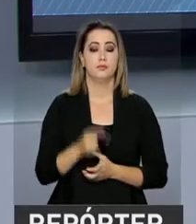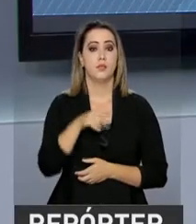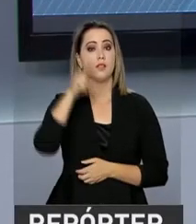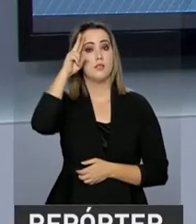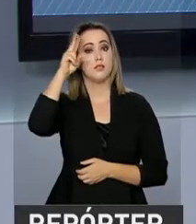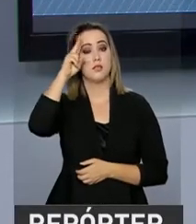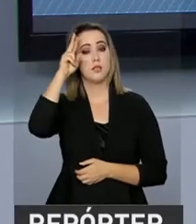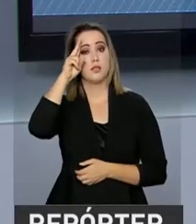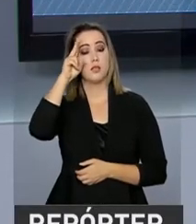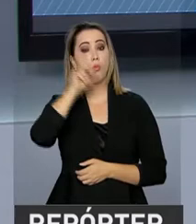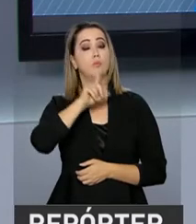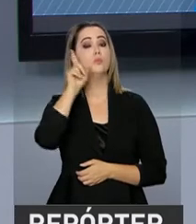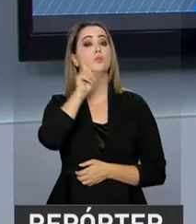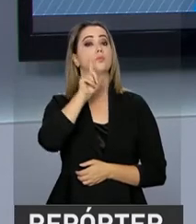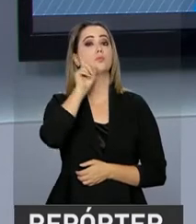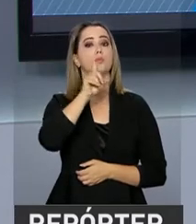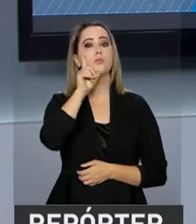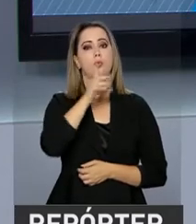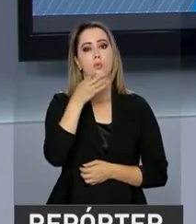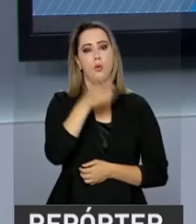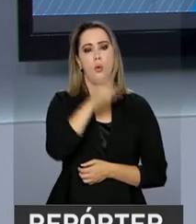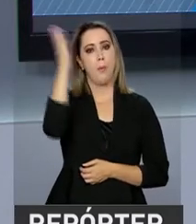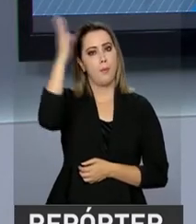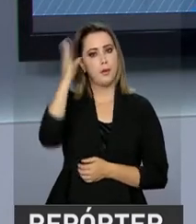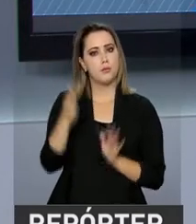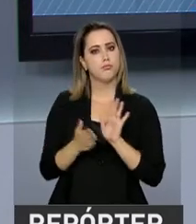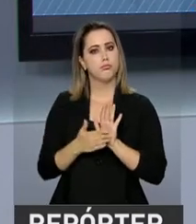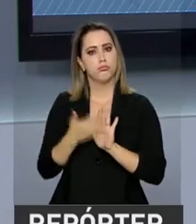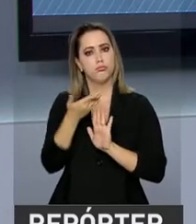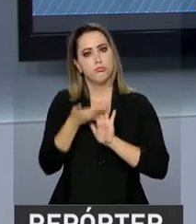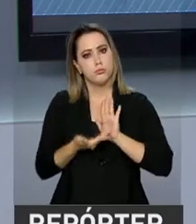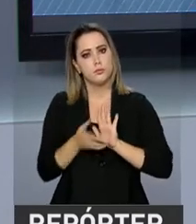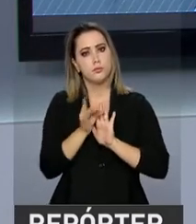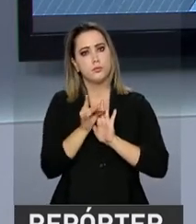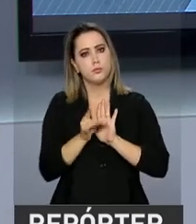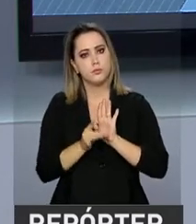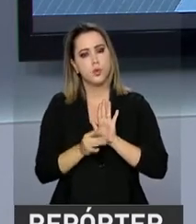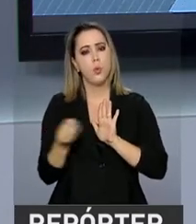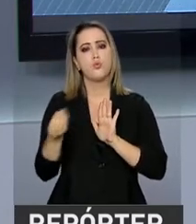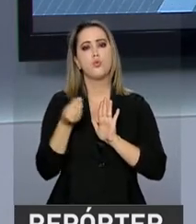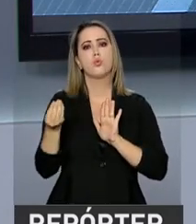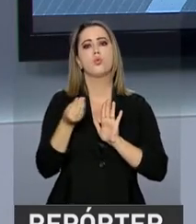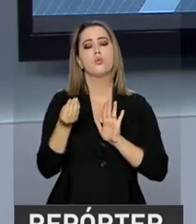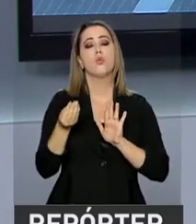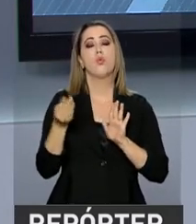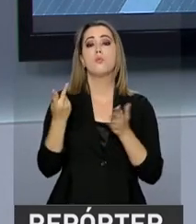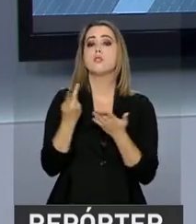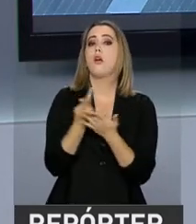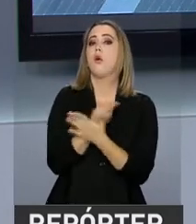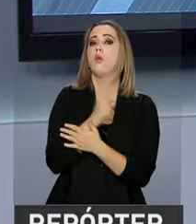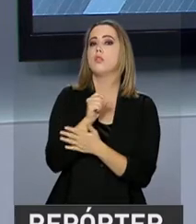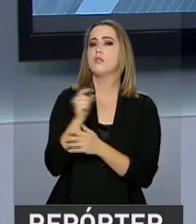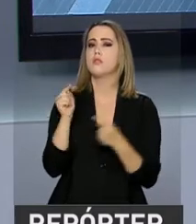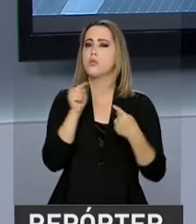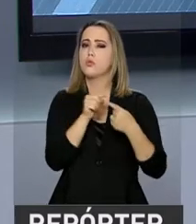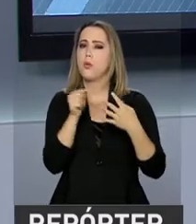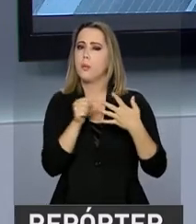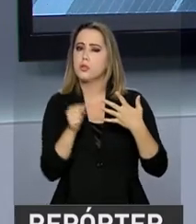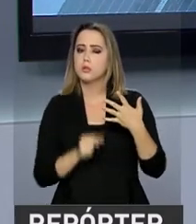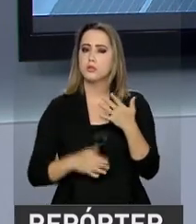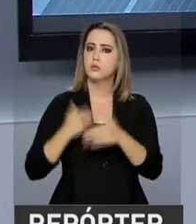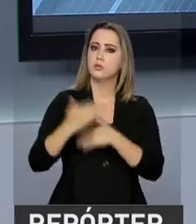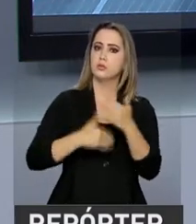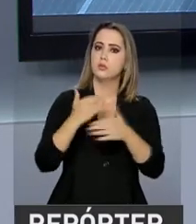segunda feira em nova york nos estados unidos o brasil apresentou um relatório sobre a adoção na prática dos objetivos de